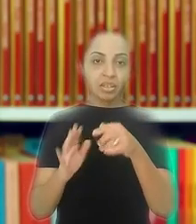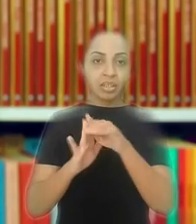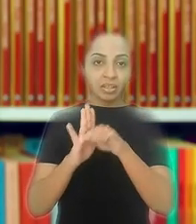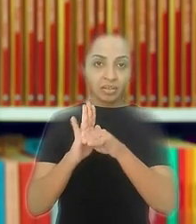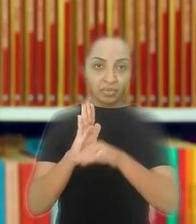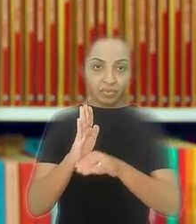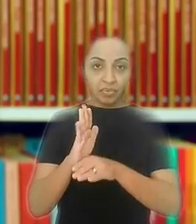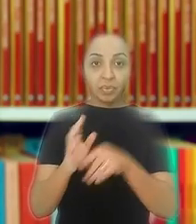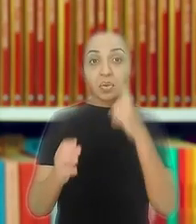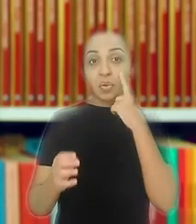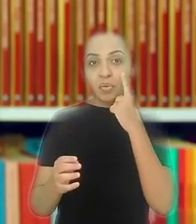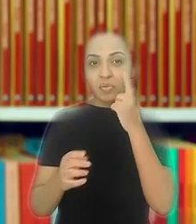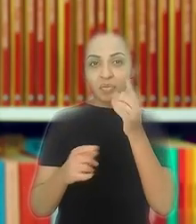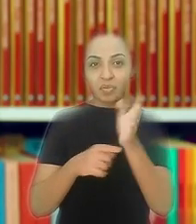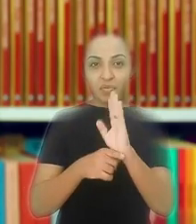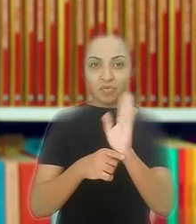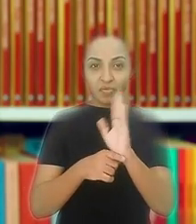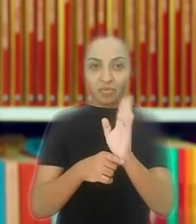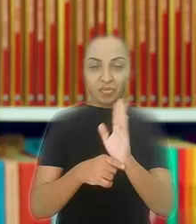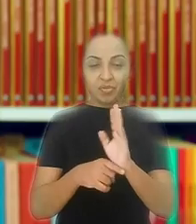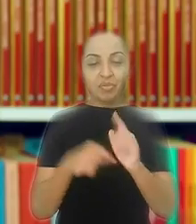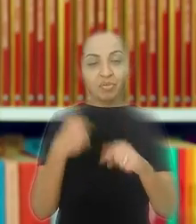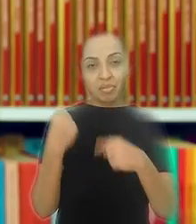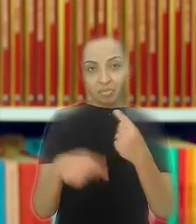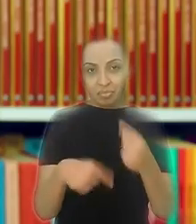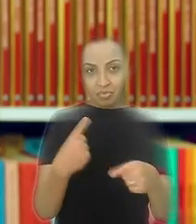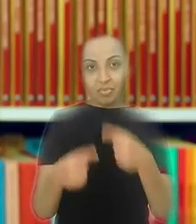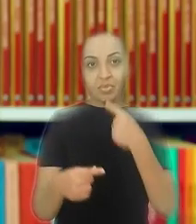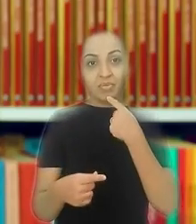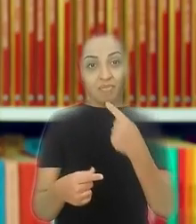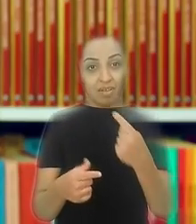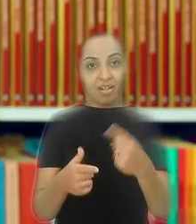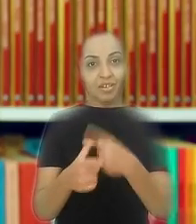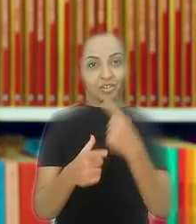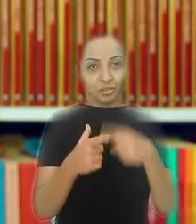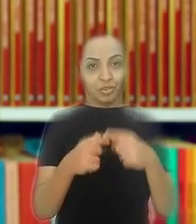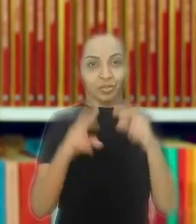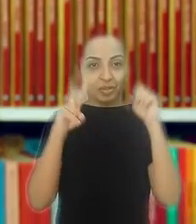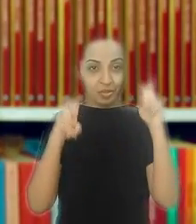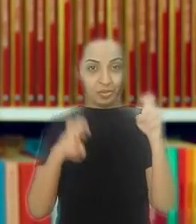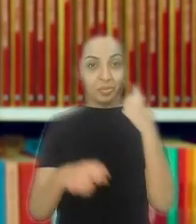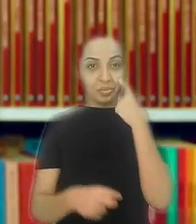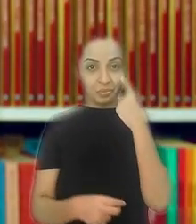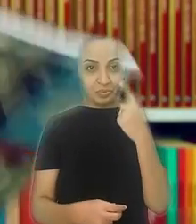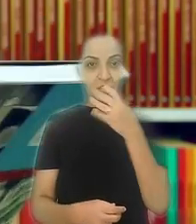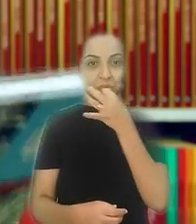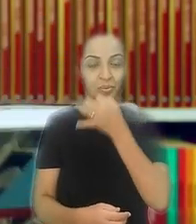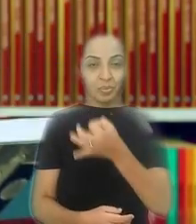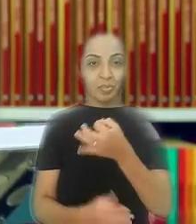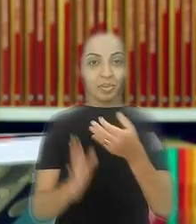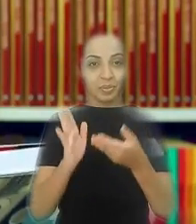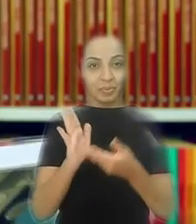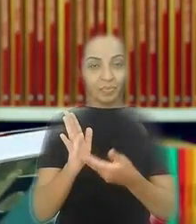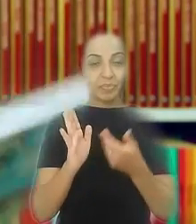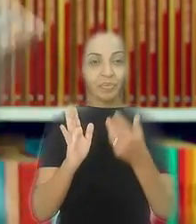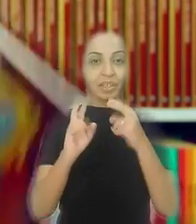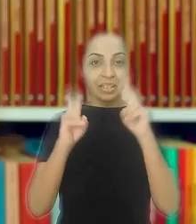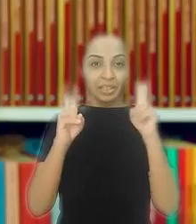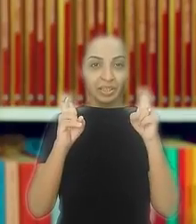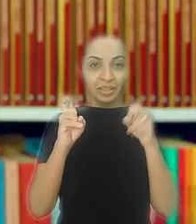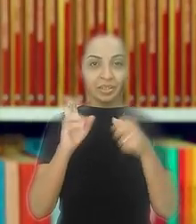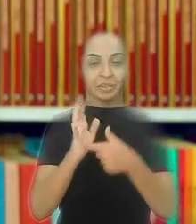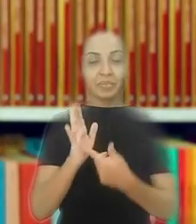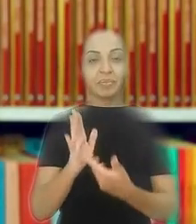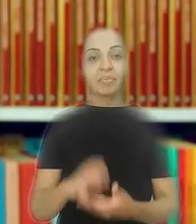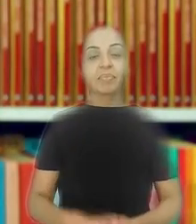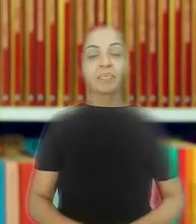adquiri e depois a gente faz um vídeo com todos eles a gente vai falar mais dele aqui no canal em breve fica aqui a recomendação de como uma luva de